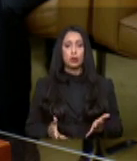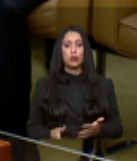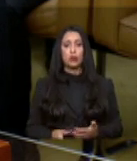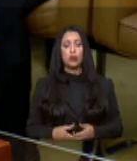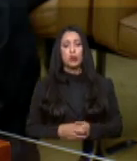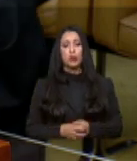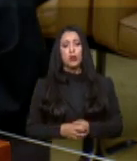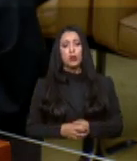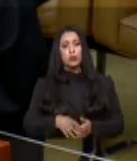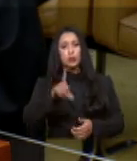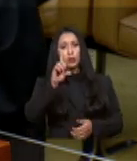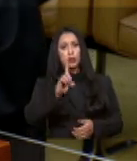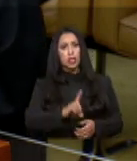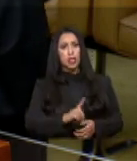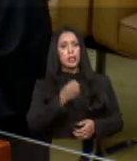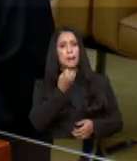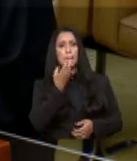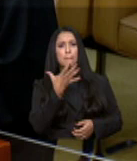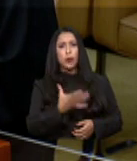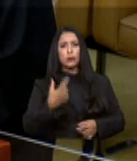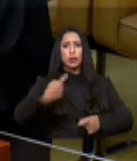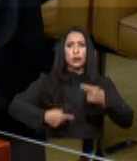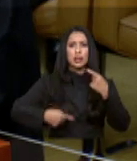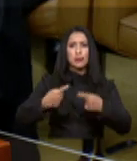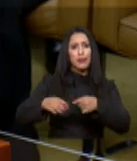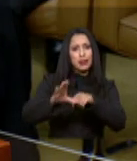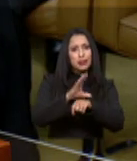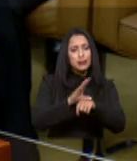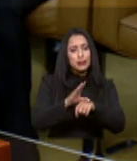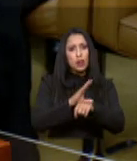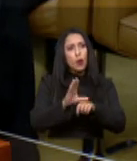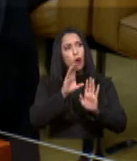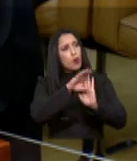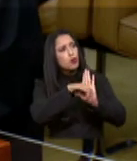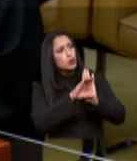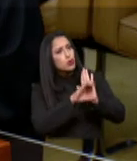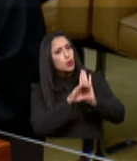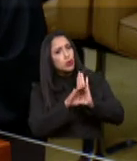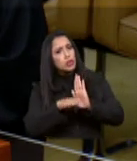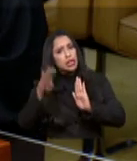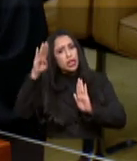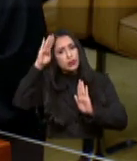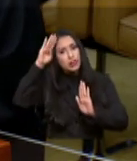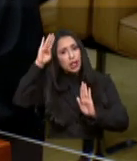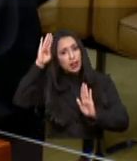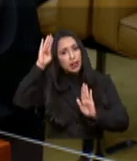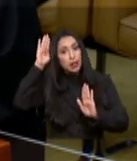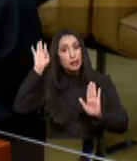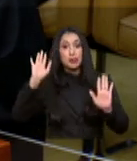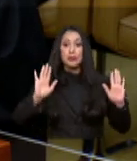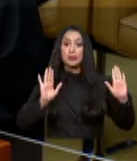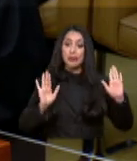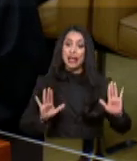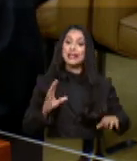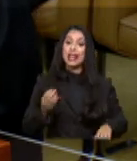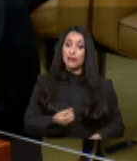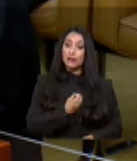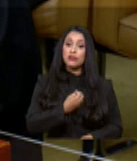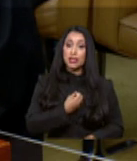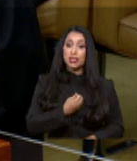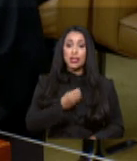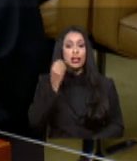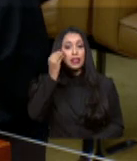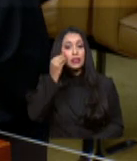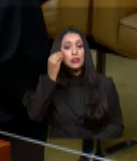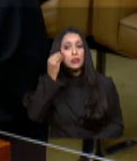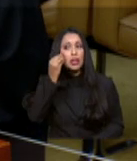nas teorias, nos debates constitucionais, conceituais, acadêmicos, mas também na vida, na prática, como esse